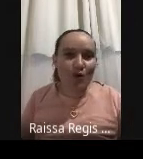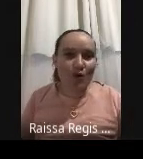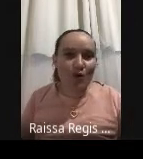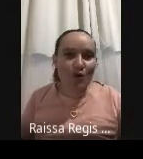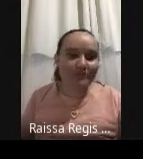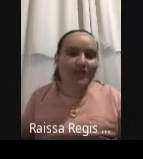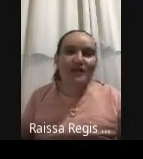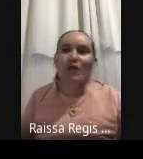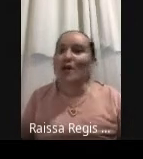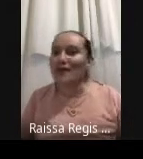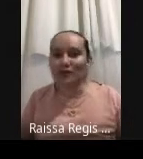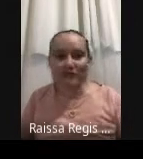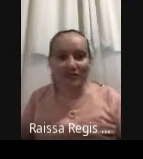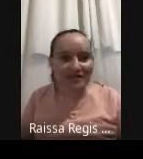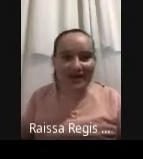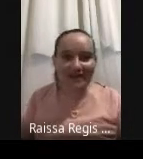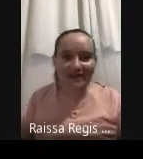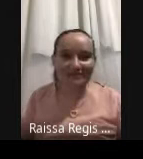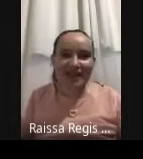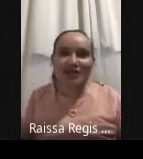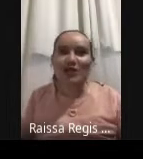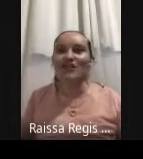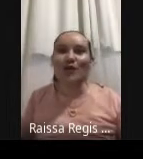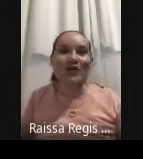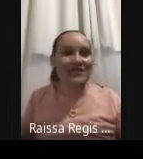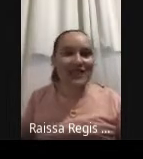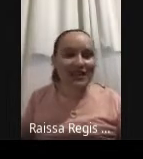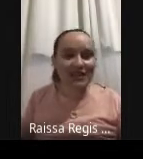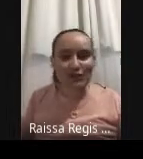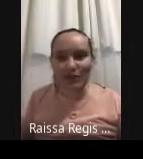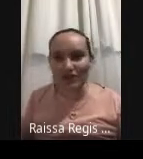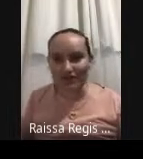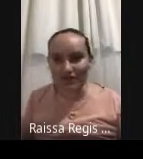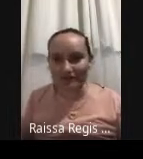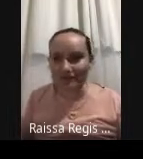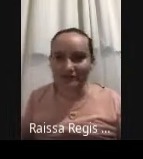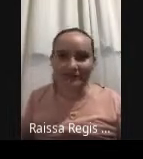qual curso, qual período que você está, só para a gente conhecer quem está aqui junto